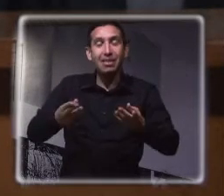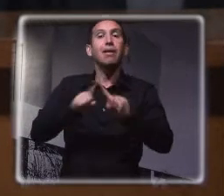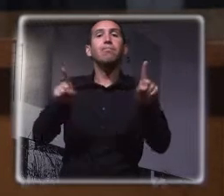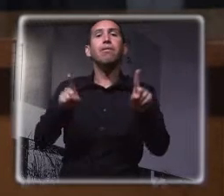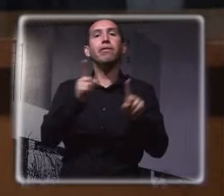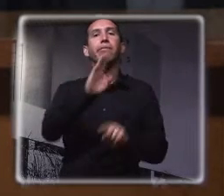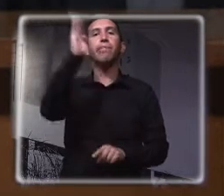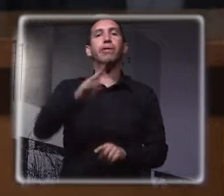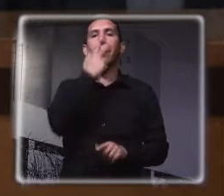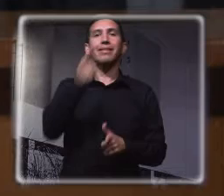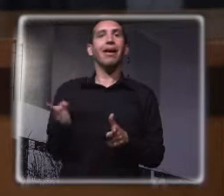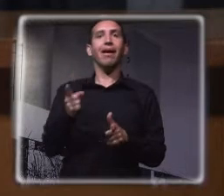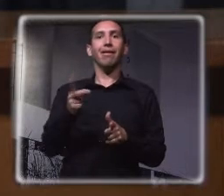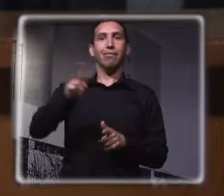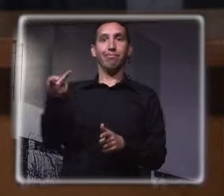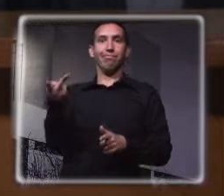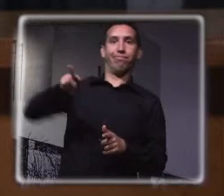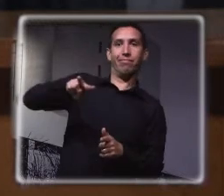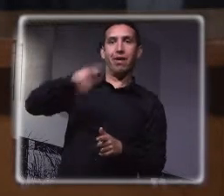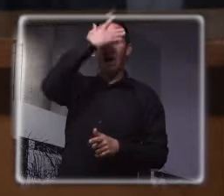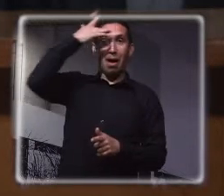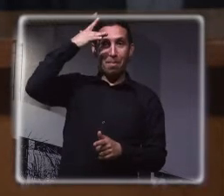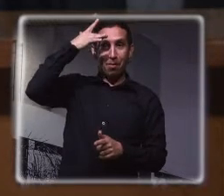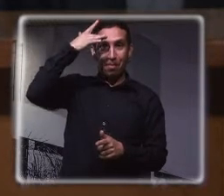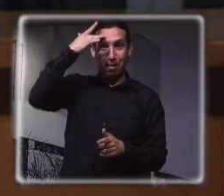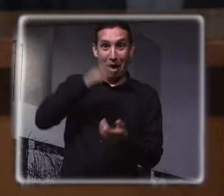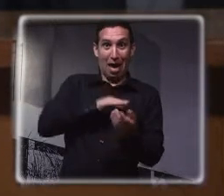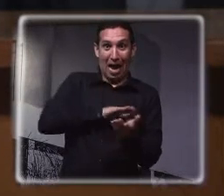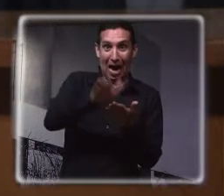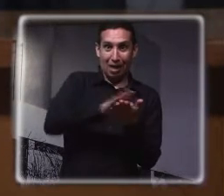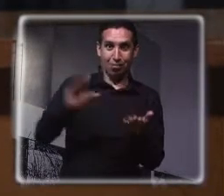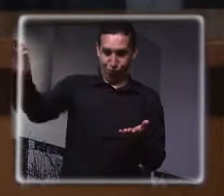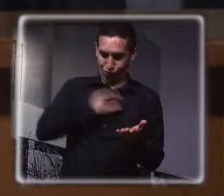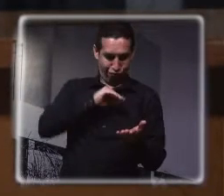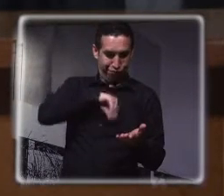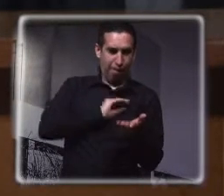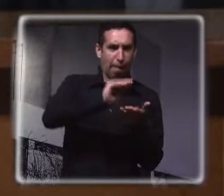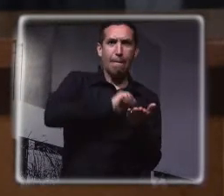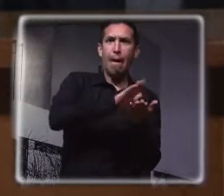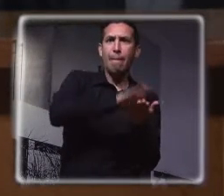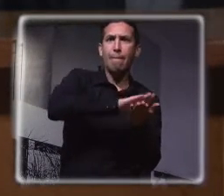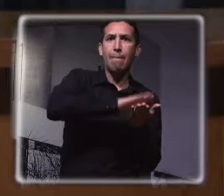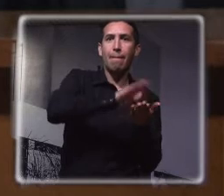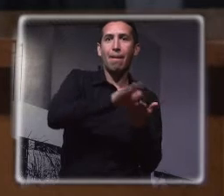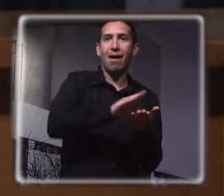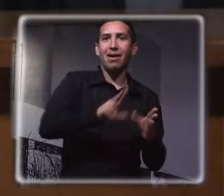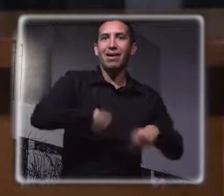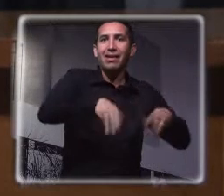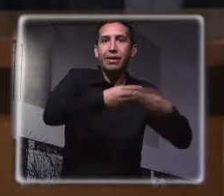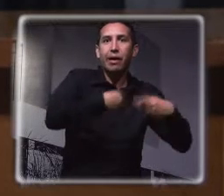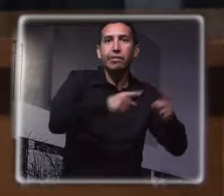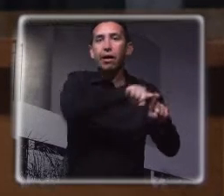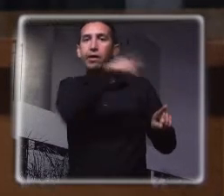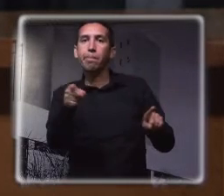de endividamento. O que acontece? As pessoas gastam tudo que elas recebem e, quando elas precisam adquirir um bem de valor maior,